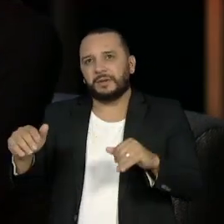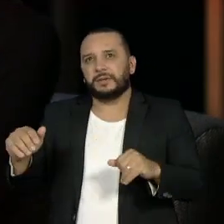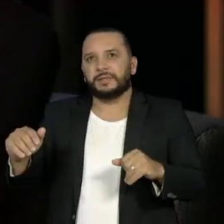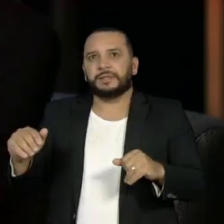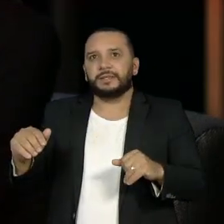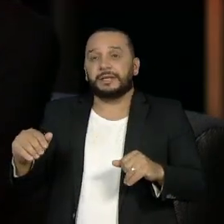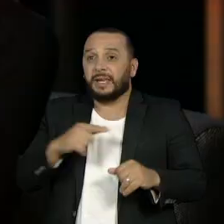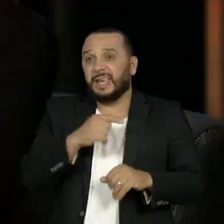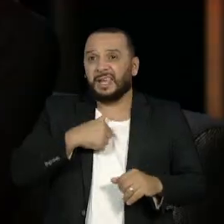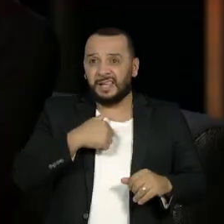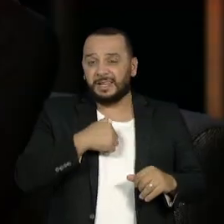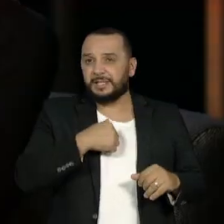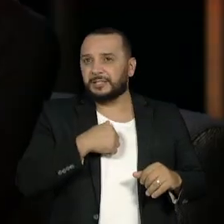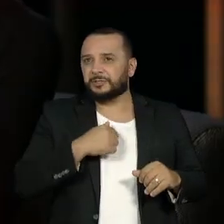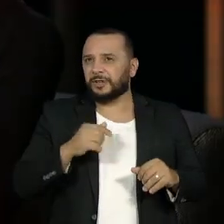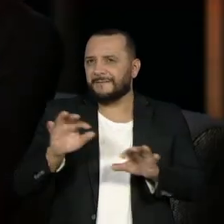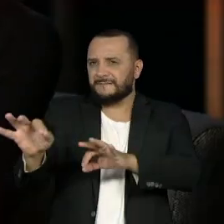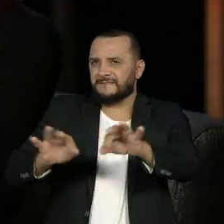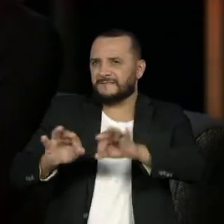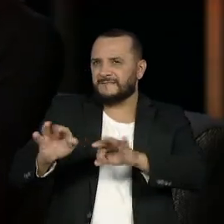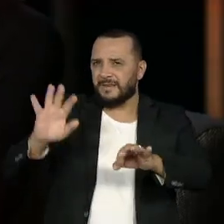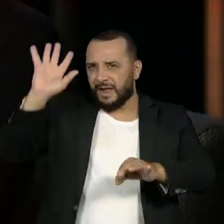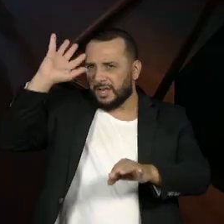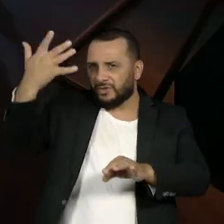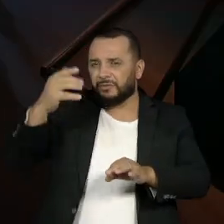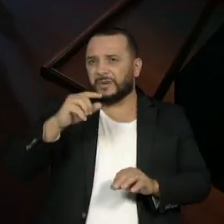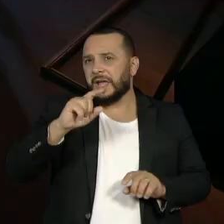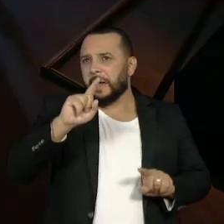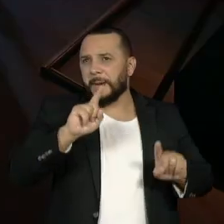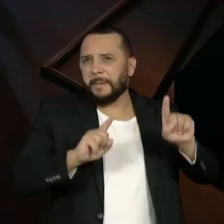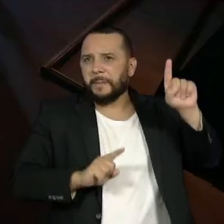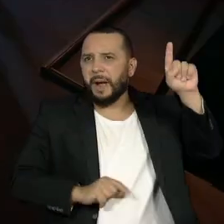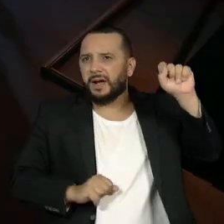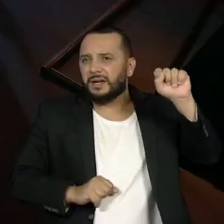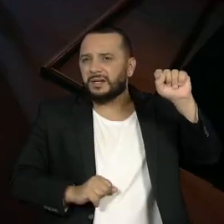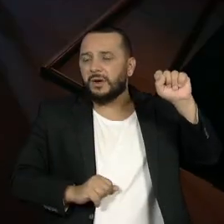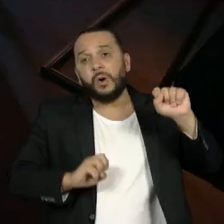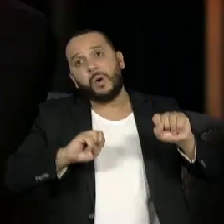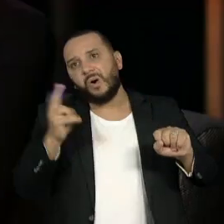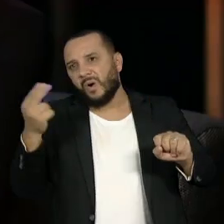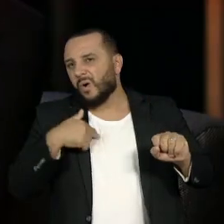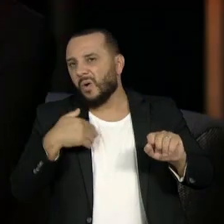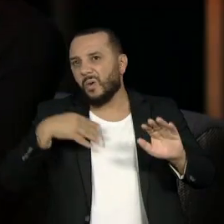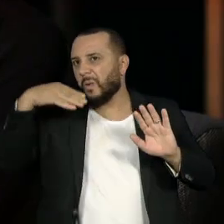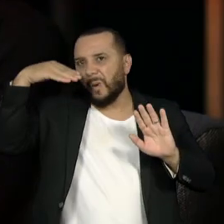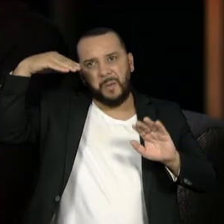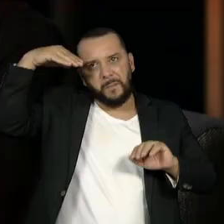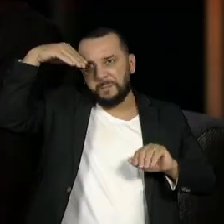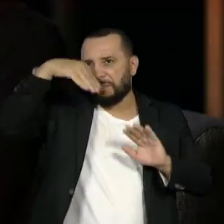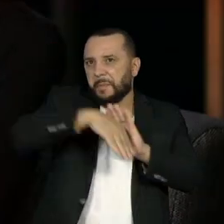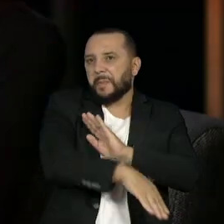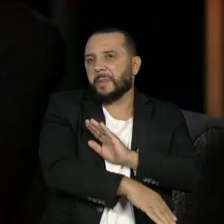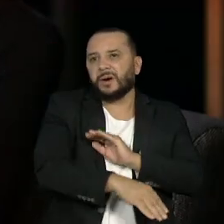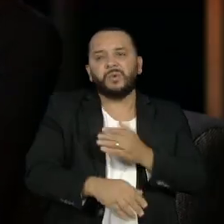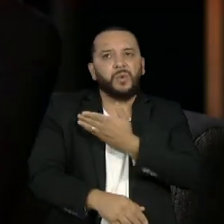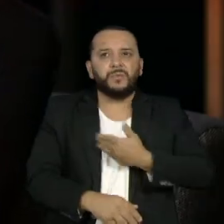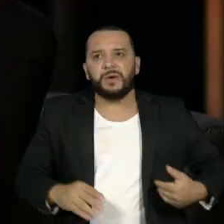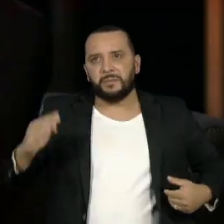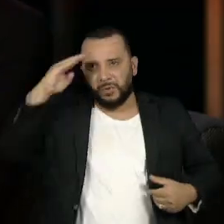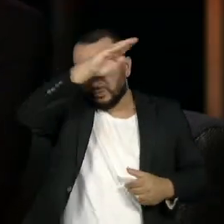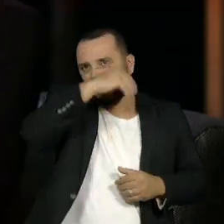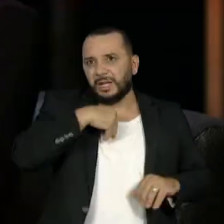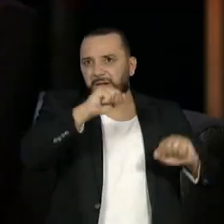jeito ou ela cresce muito ela cara e nós estamos vendo os governos que estão se dando mal com a pandemia como governo bolsonaro